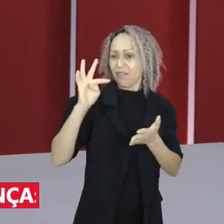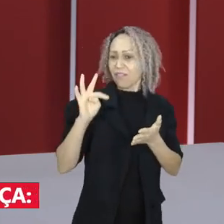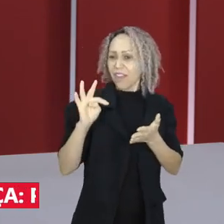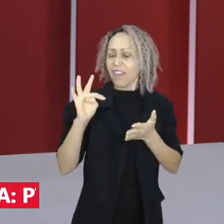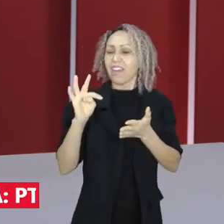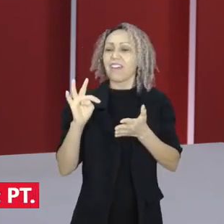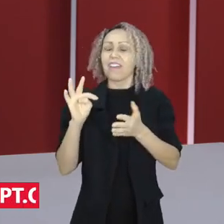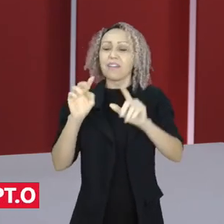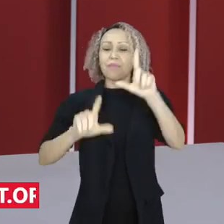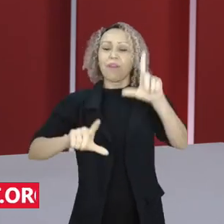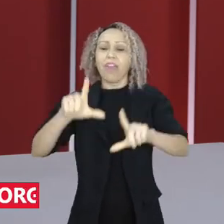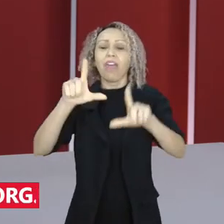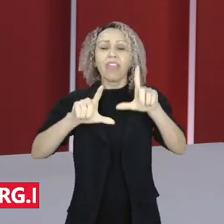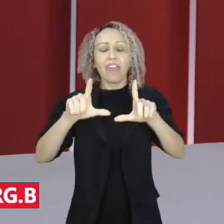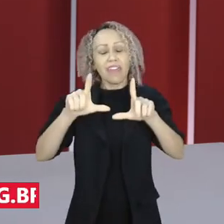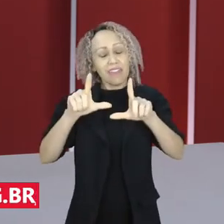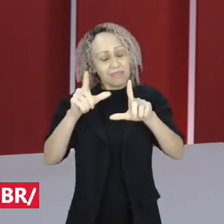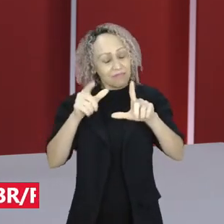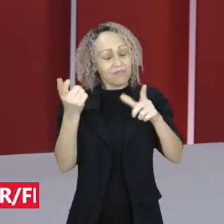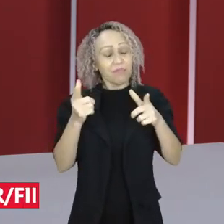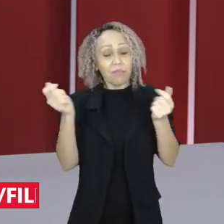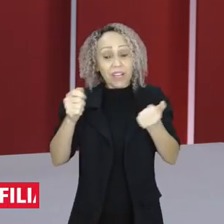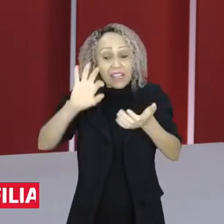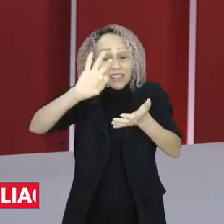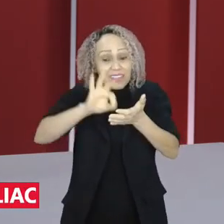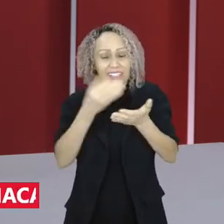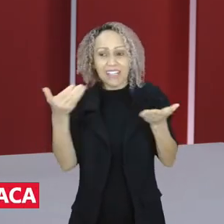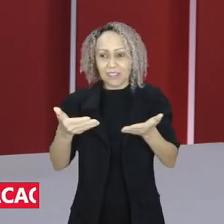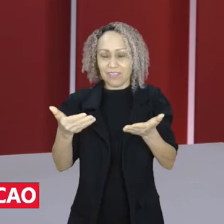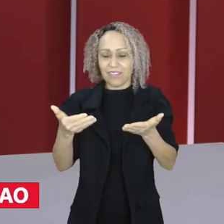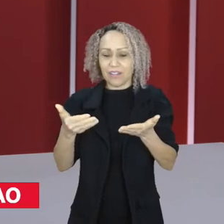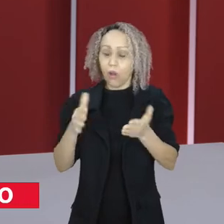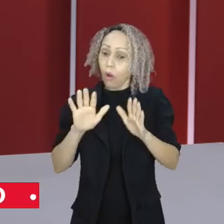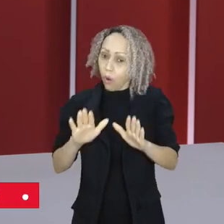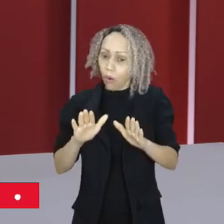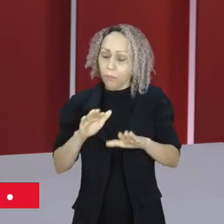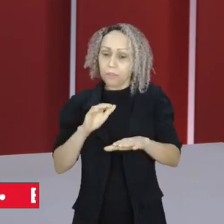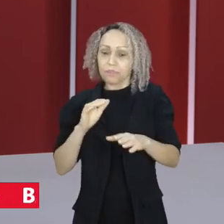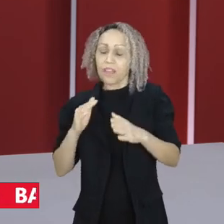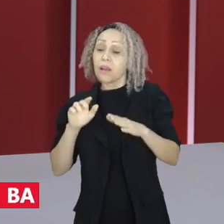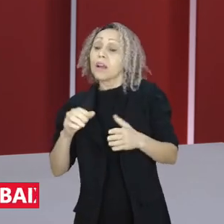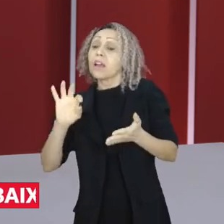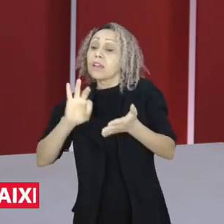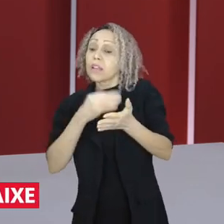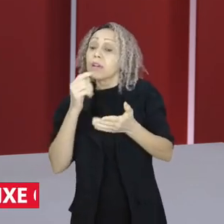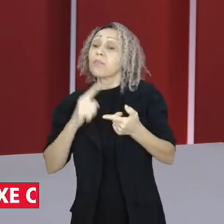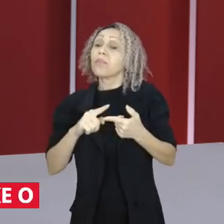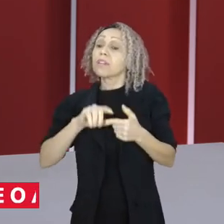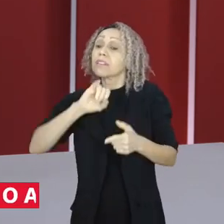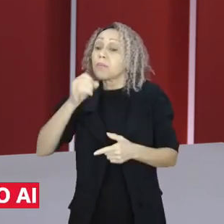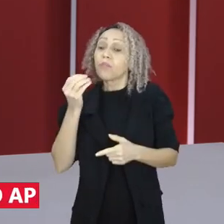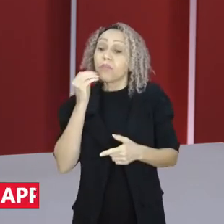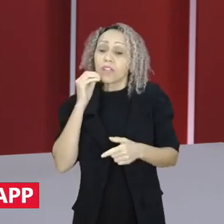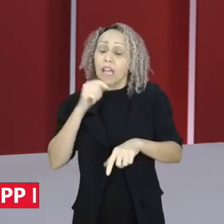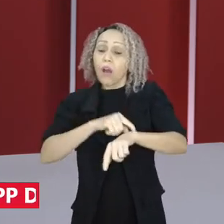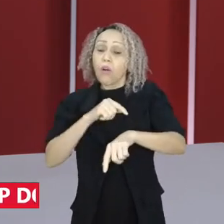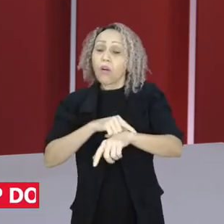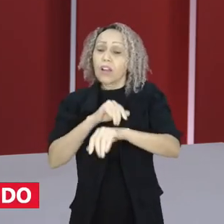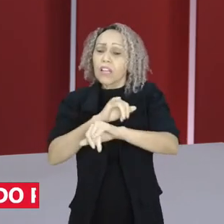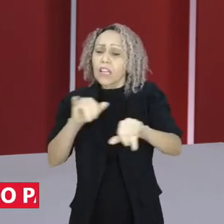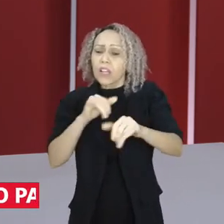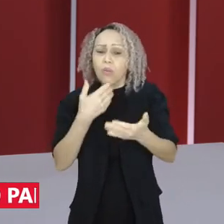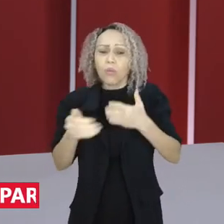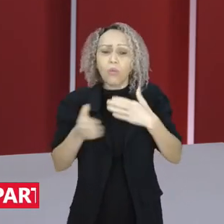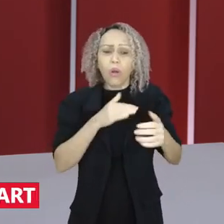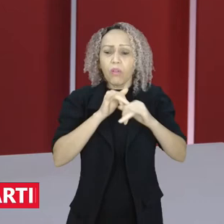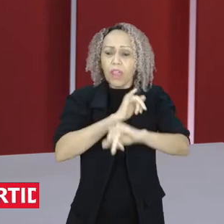notificações porque assim que começar alguma transmissão uma coletiva de imprensa ali da transição de governo você vai receber a notificação e não